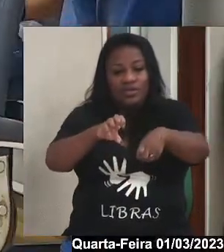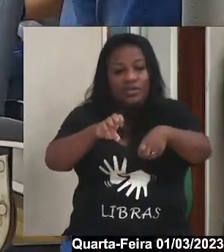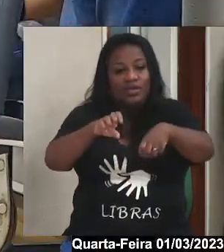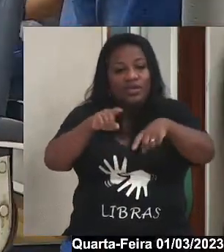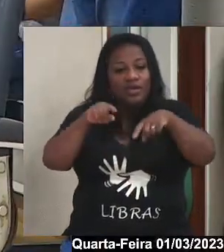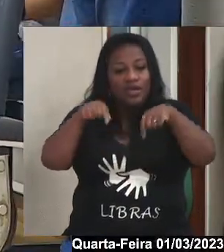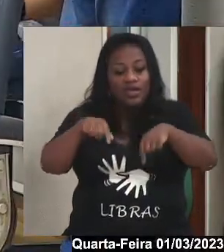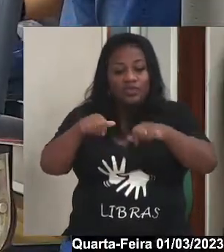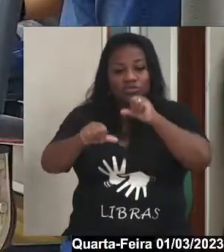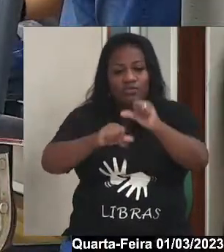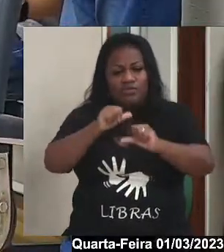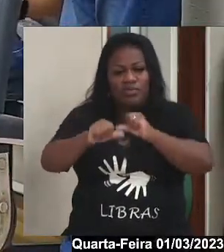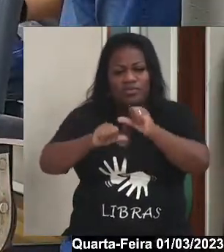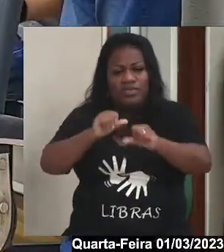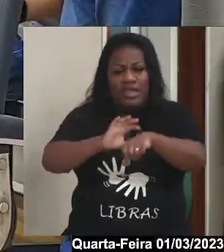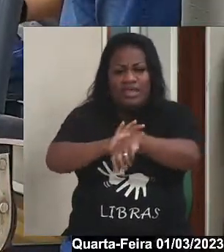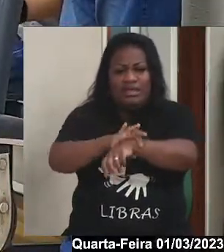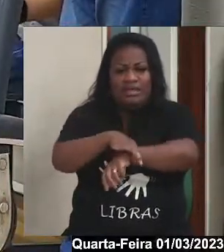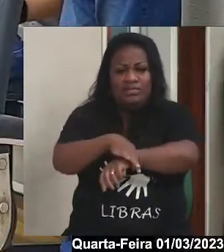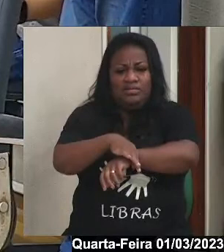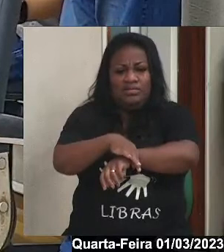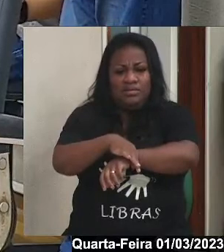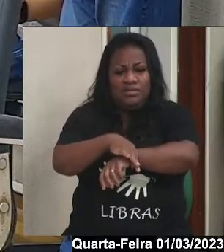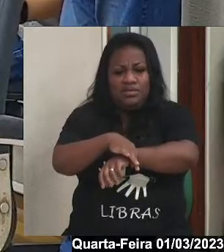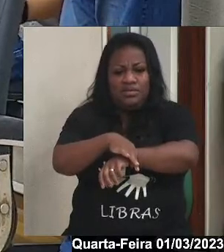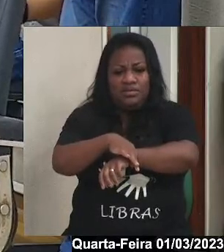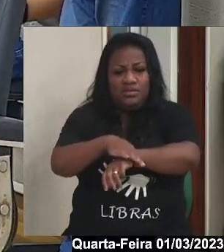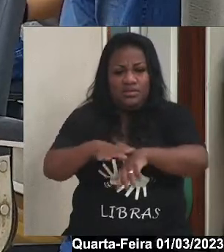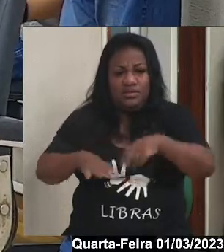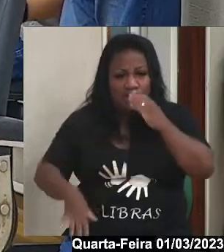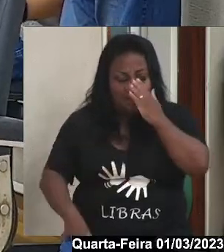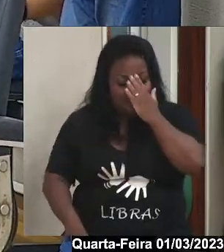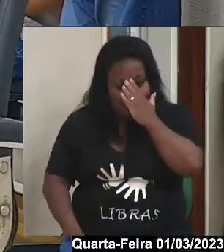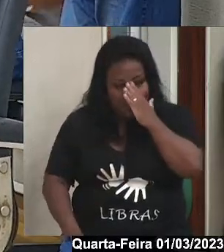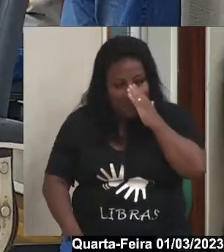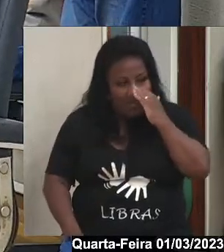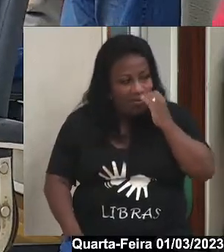isso que vai mudar a segurança pública da nossa cidade.